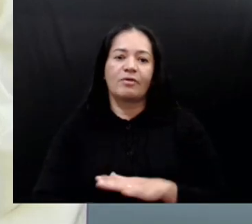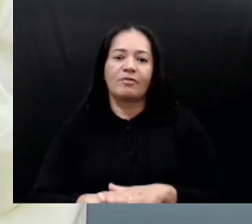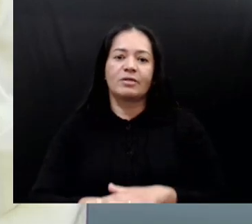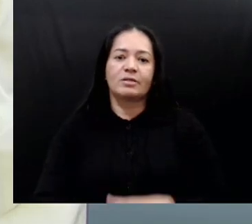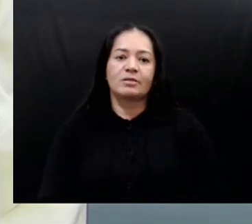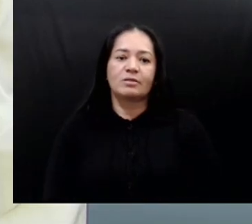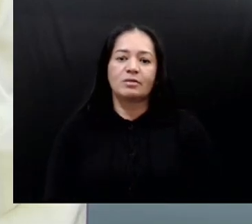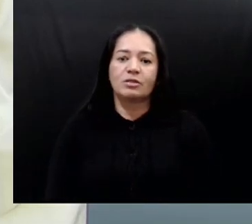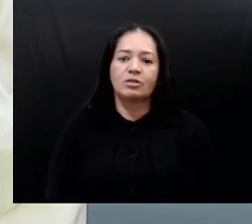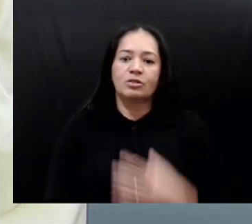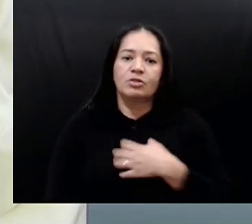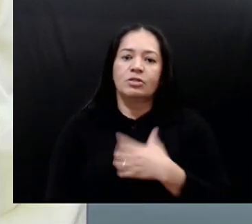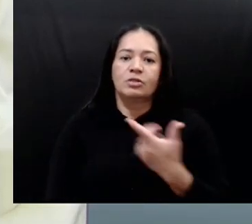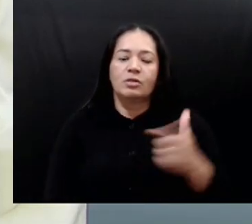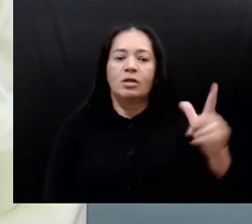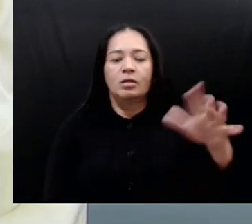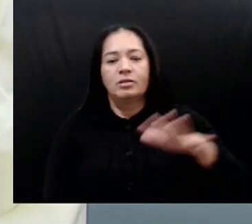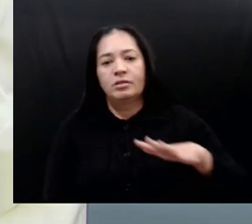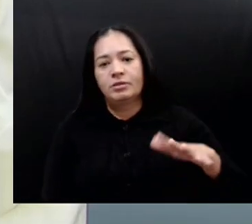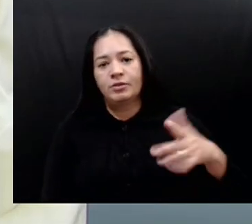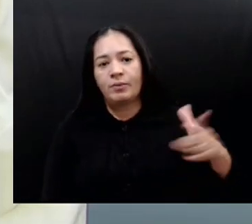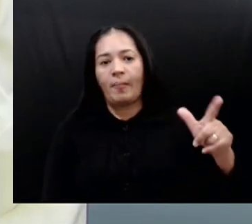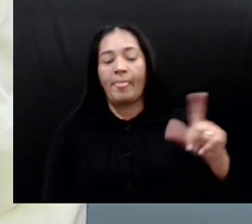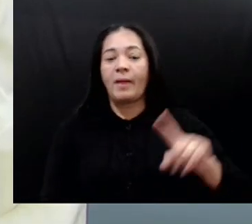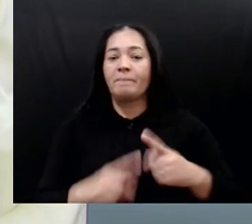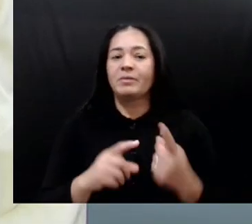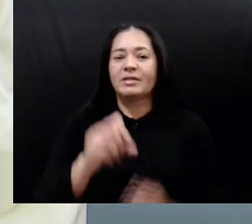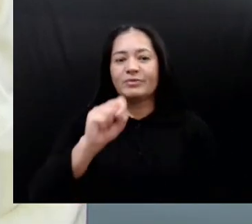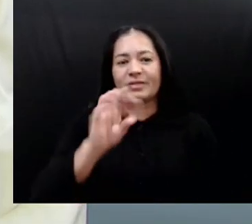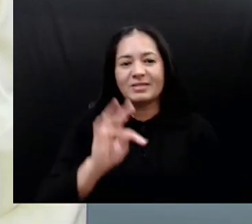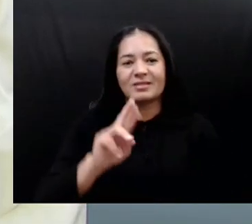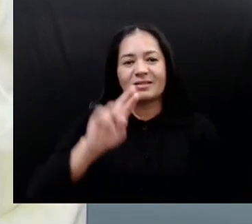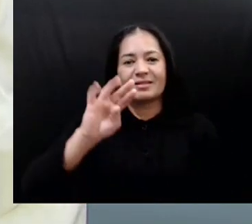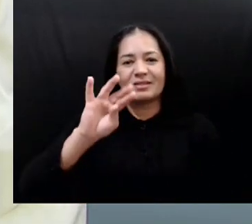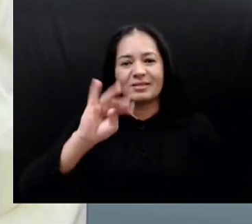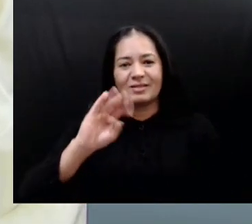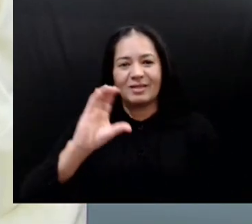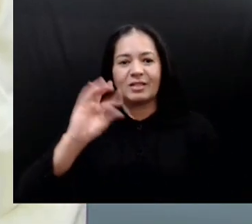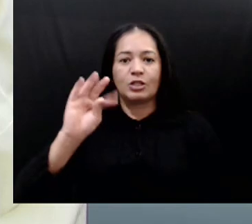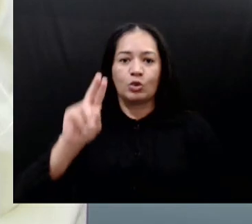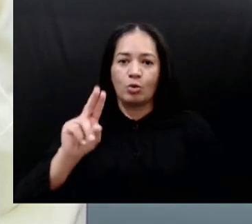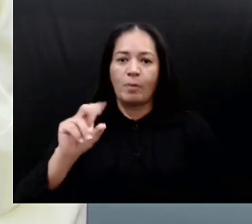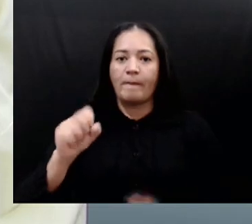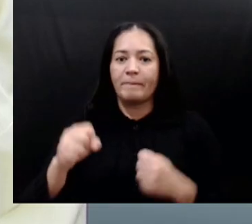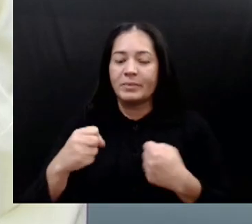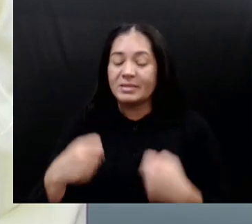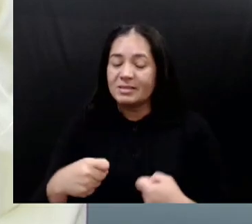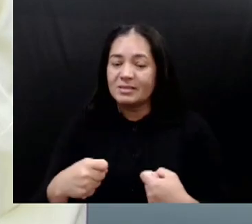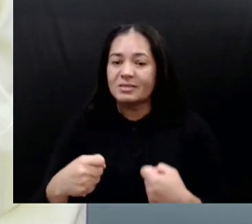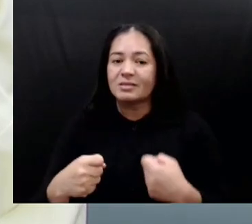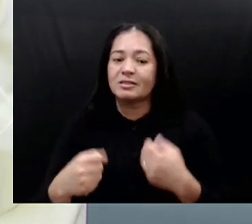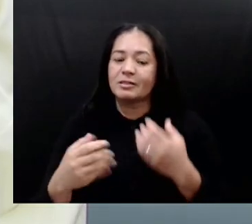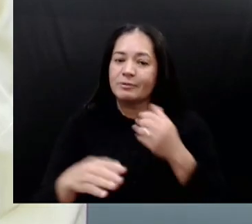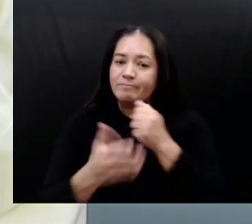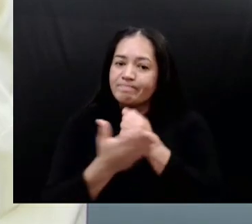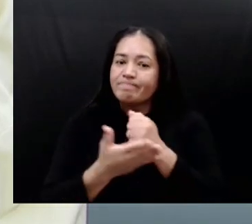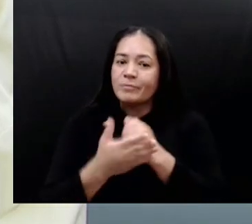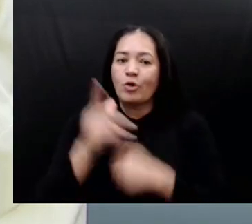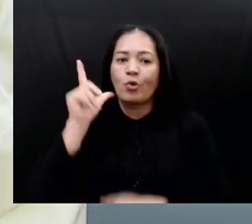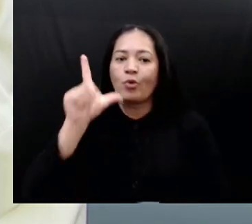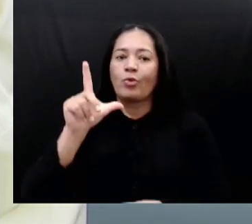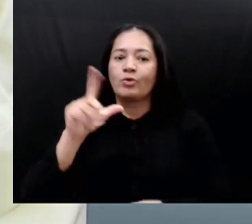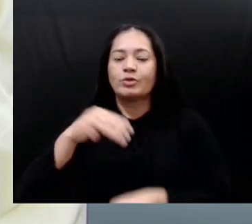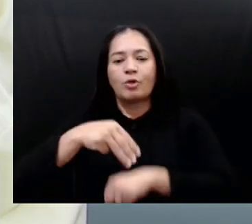área. No stricto sensu, isso é um pouco mais complicado. Tem que ter um mínimo de aderência ali para ele conseguir fazer um mestrado e seguir